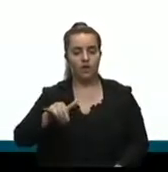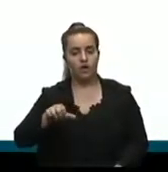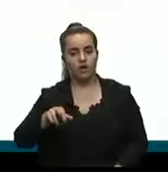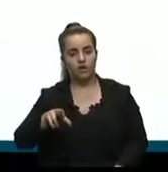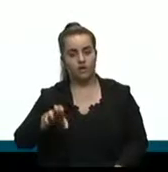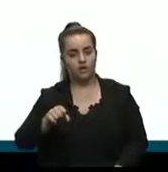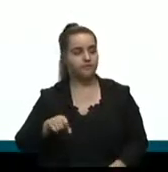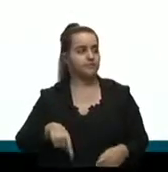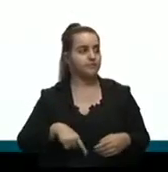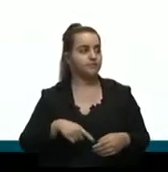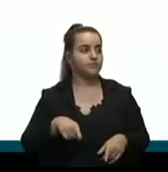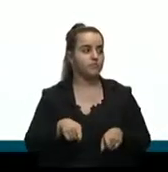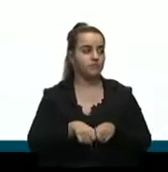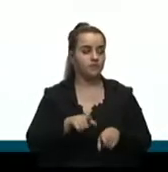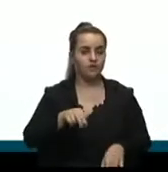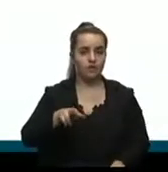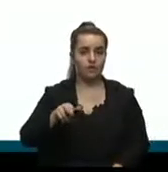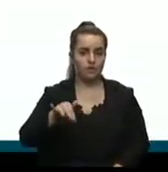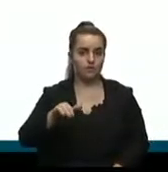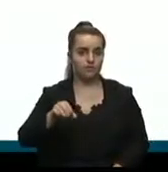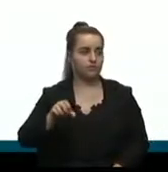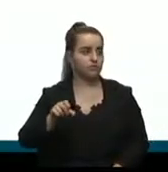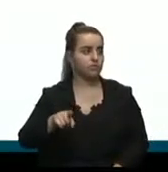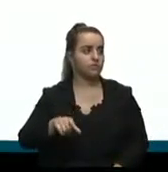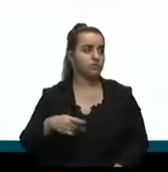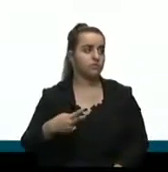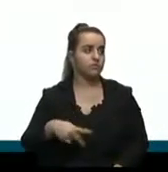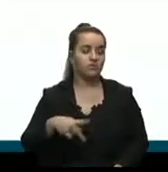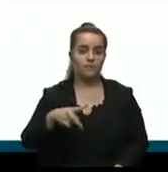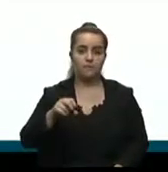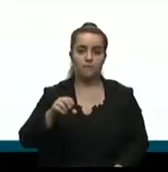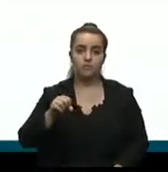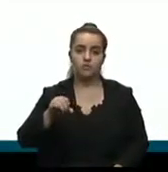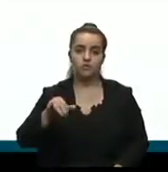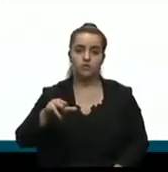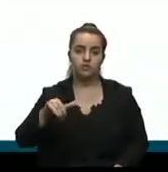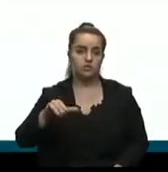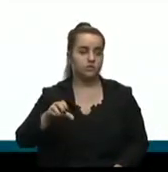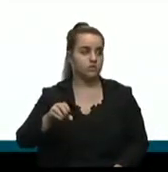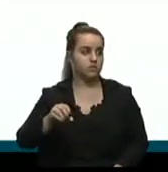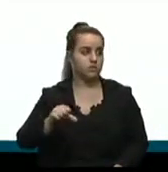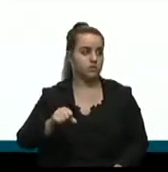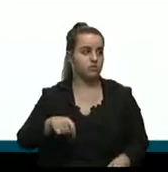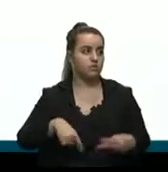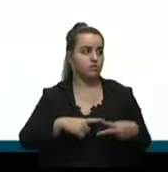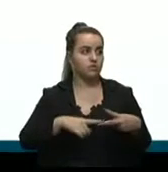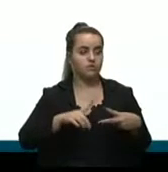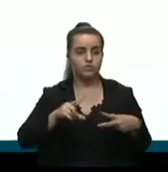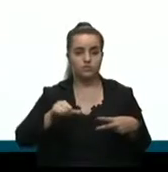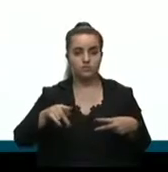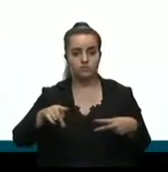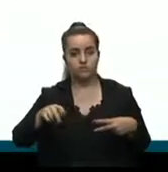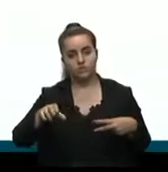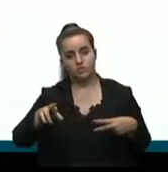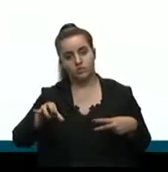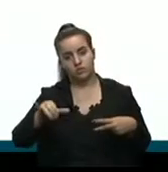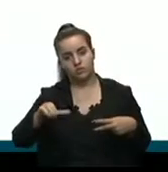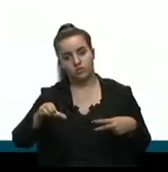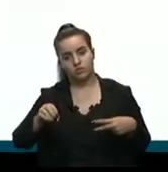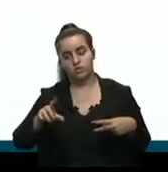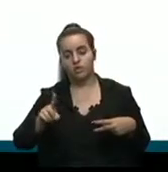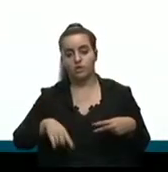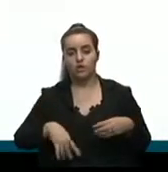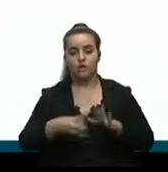gráficos, medidas de posição e dispersão, que foram conceitos tratados já lá na aula 2. Então, as técnicas de